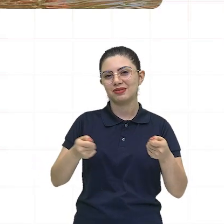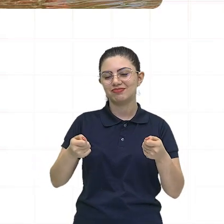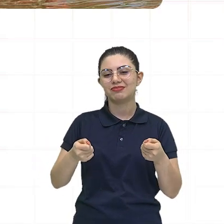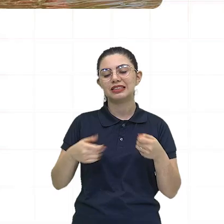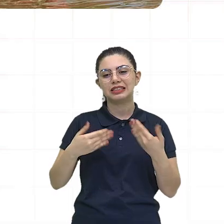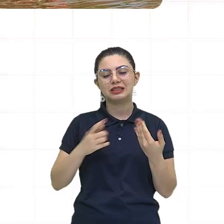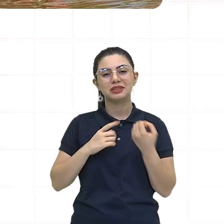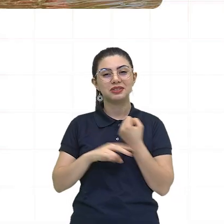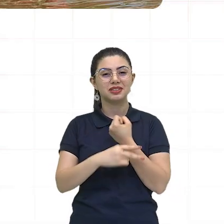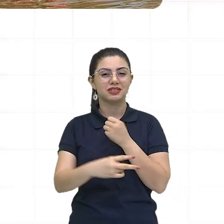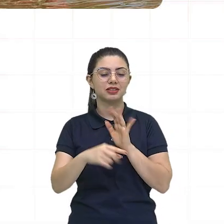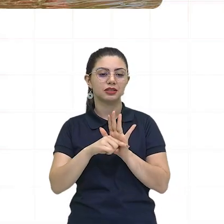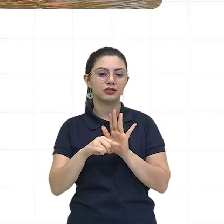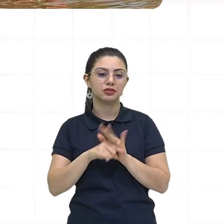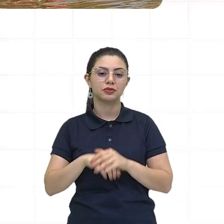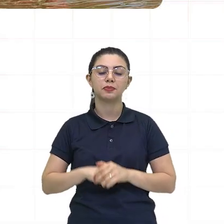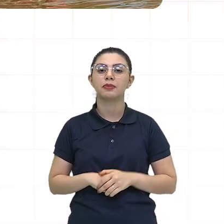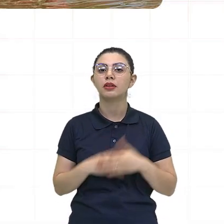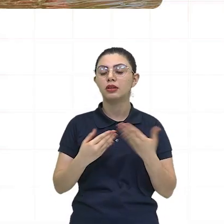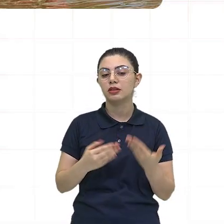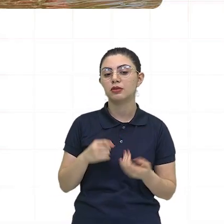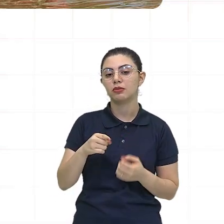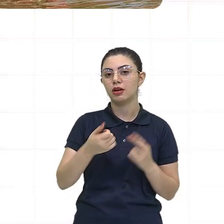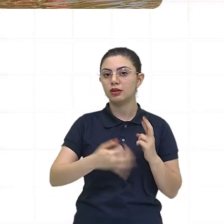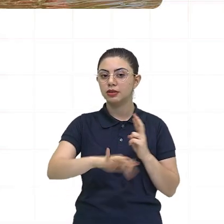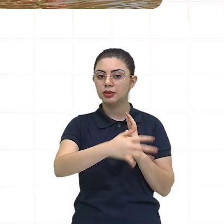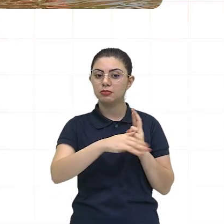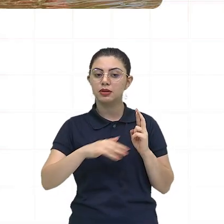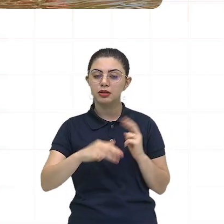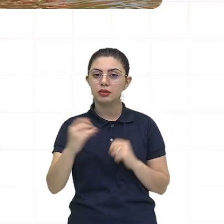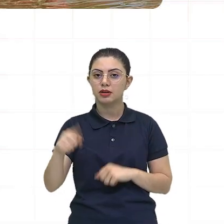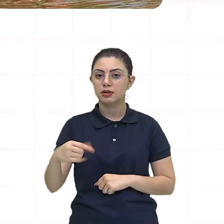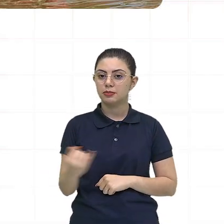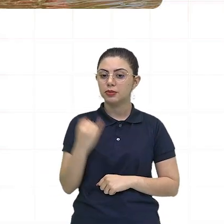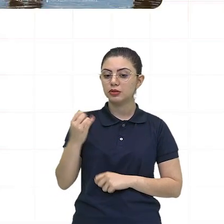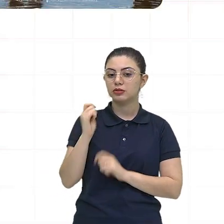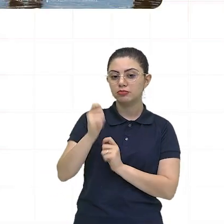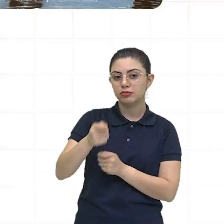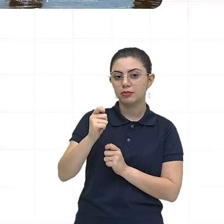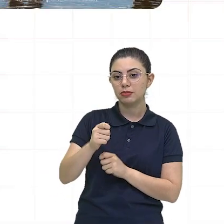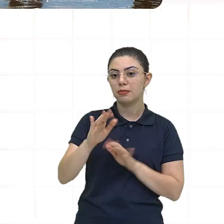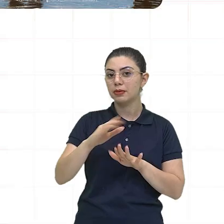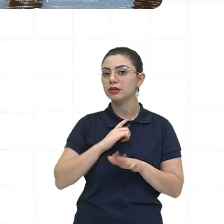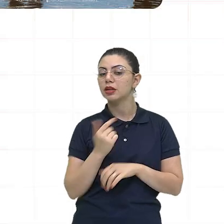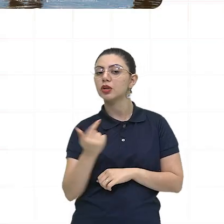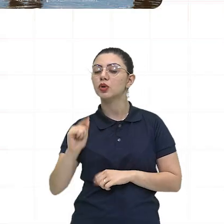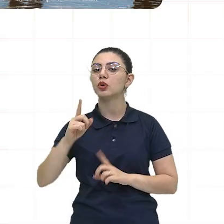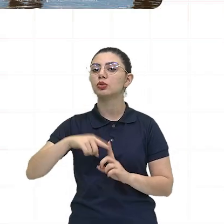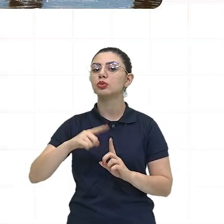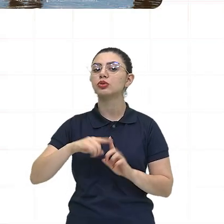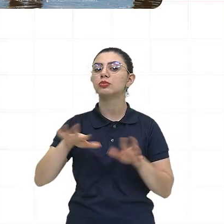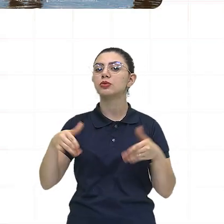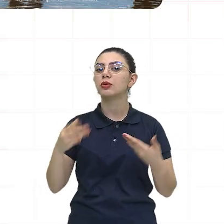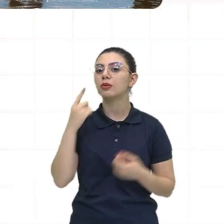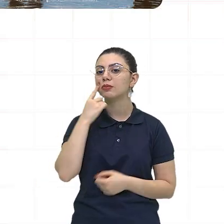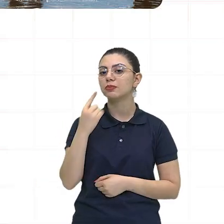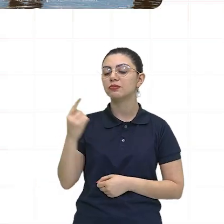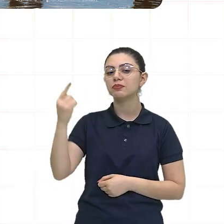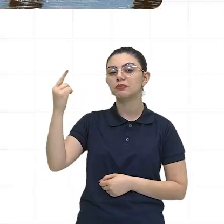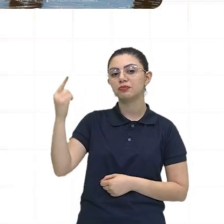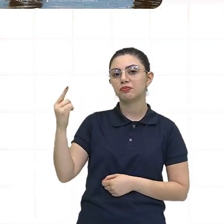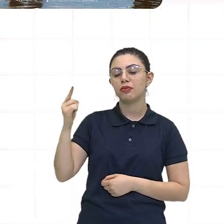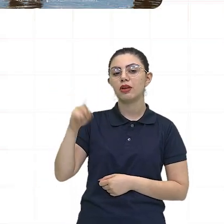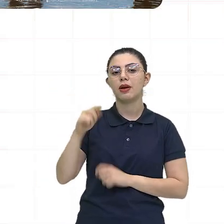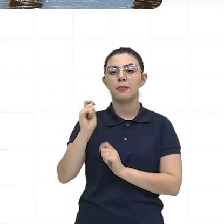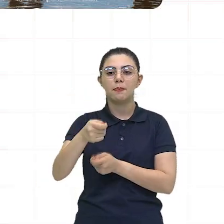a importância da pesca para as comunidades ribeirinhas, também teremos a pesca marinha, gente, onde a gente observa,